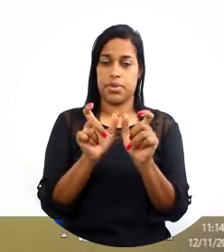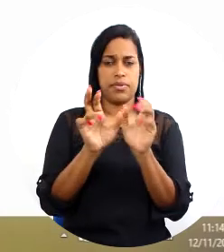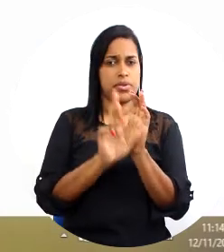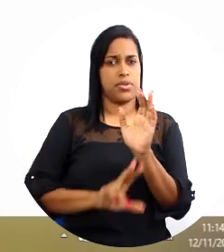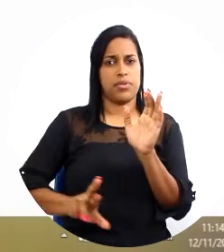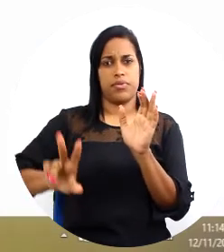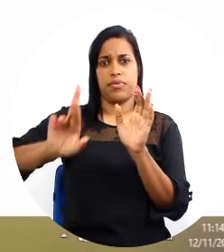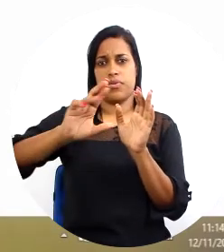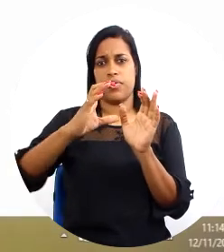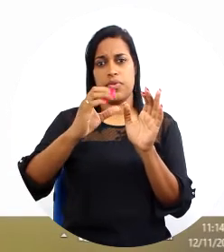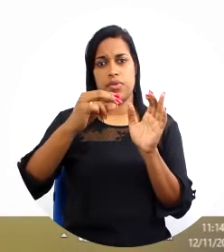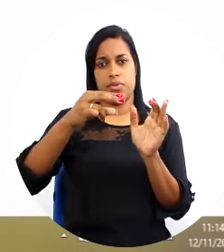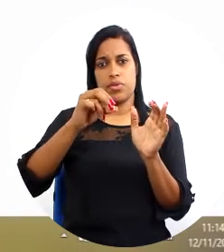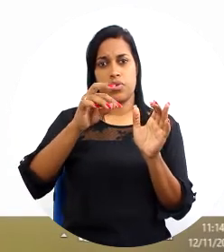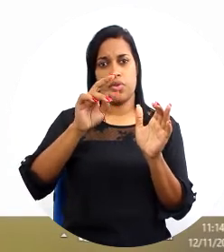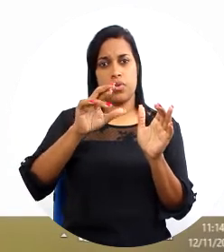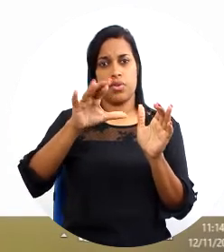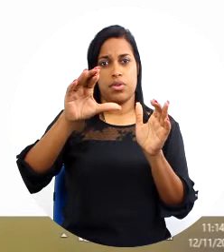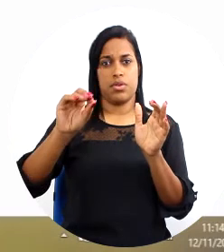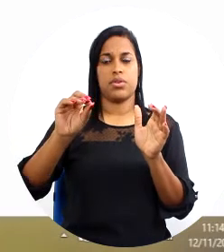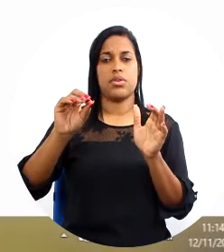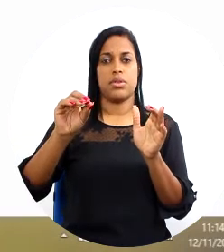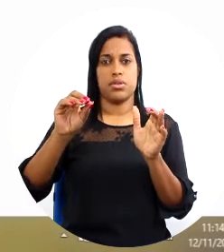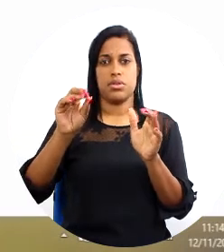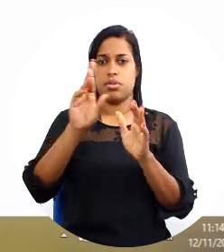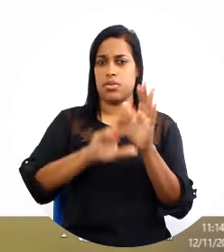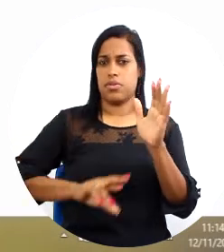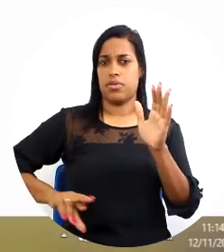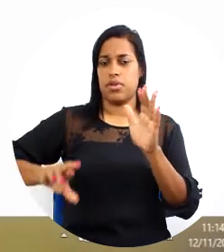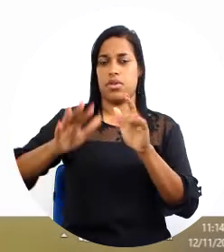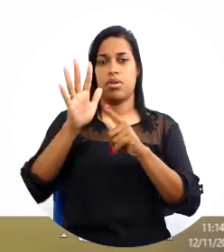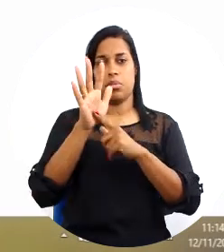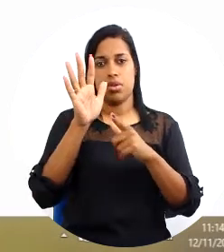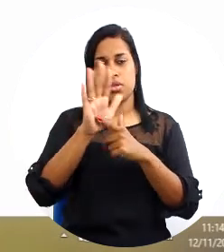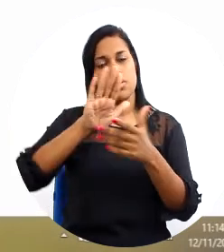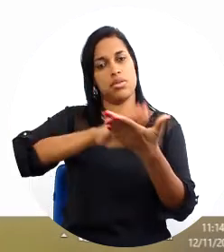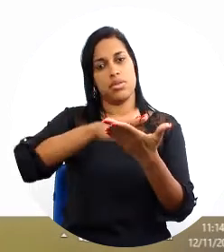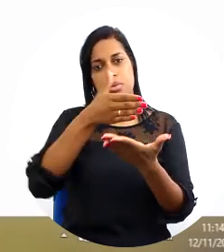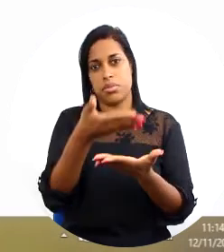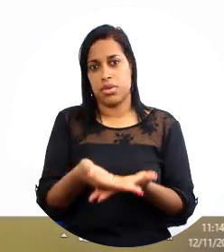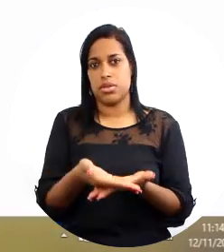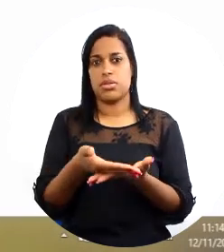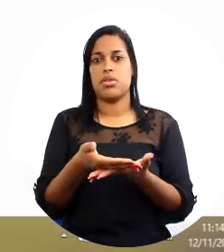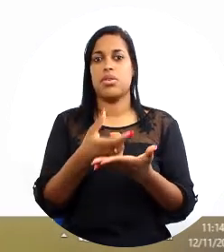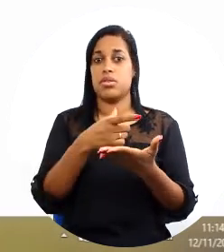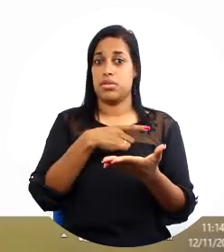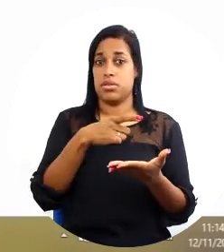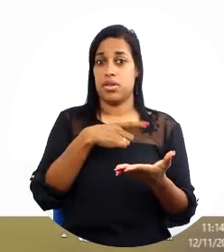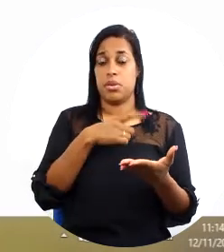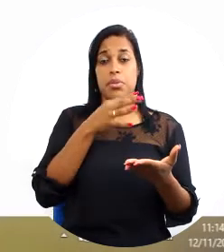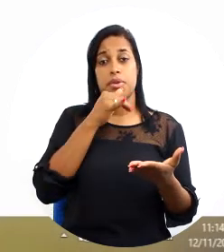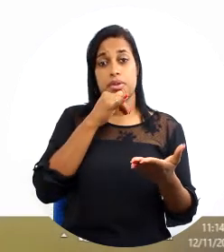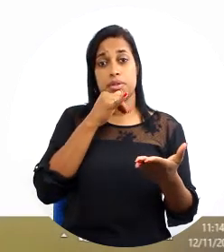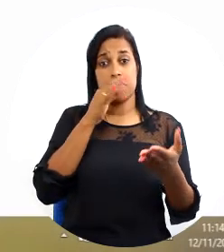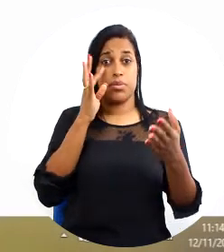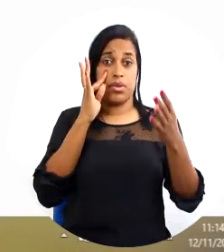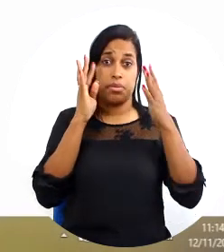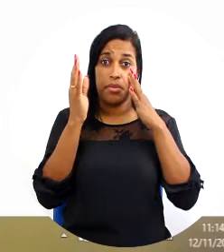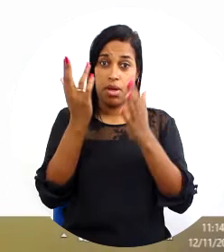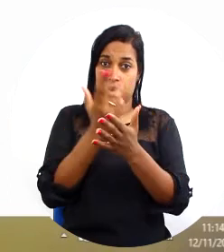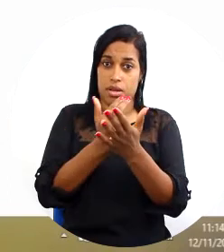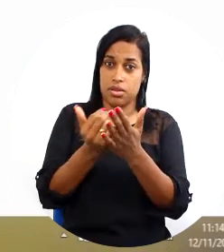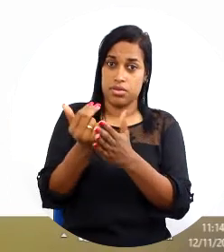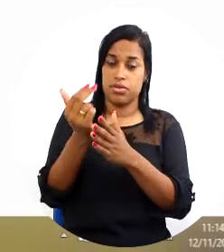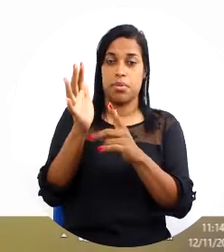diferentes conotações é com diferentes formas de apresentação de interpretações então eu tenho desde imagem de mãos